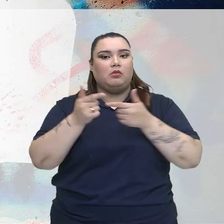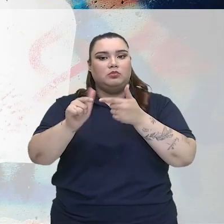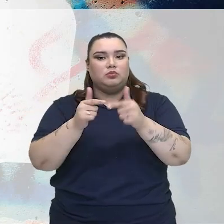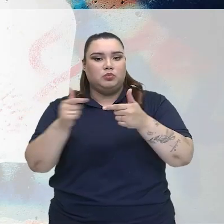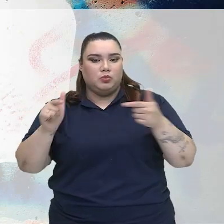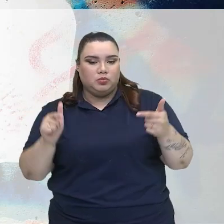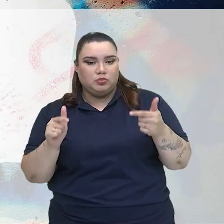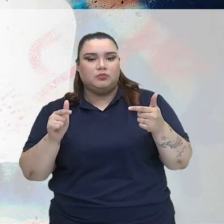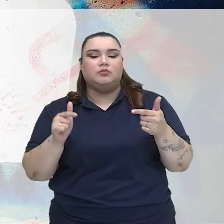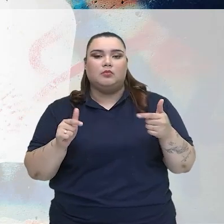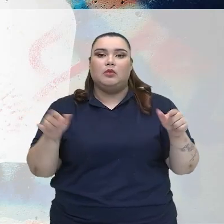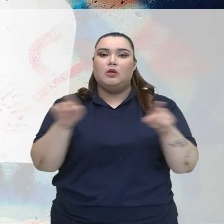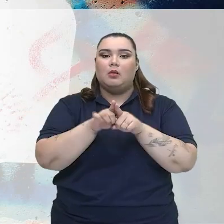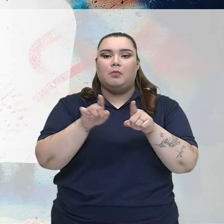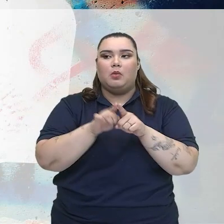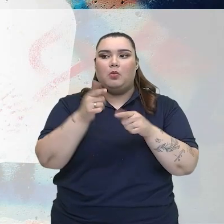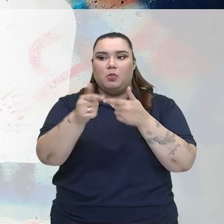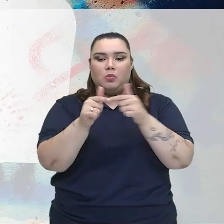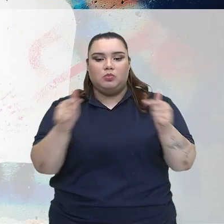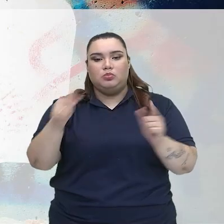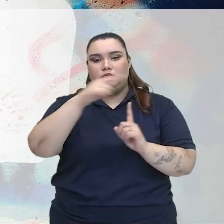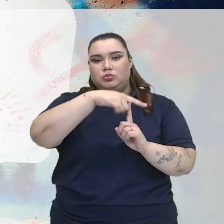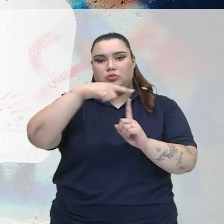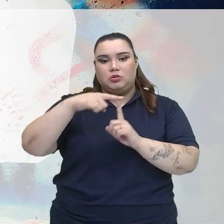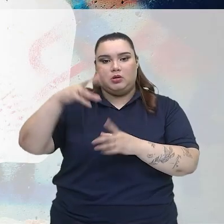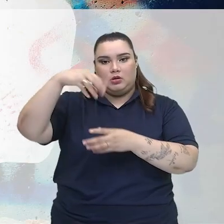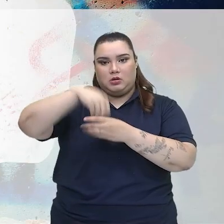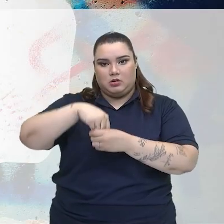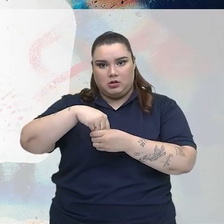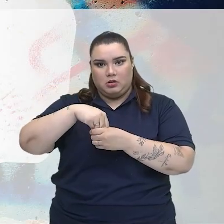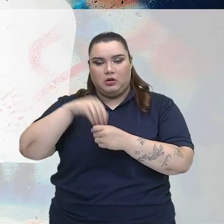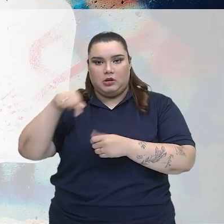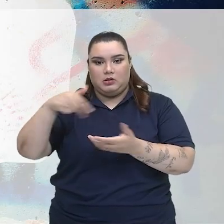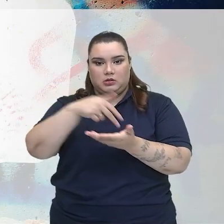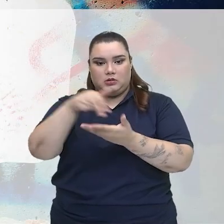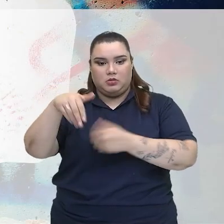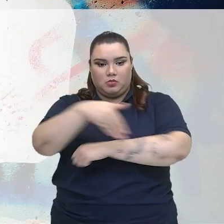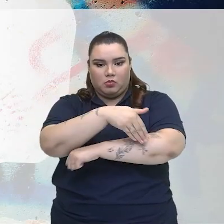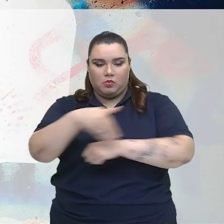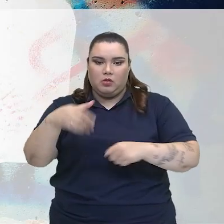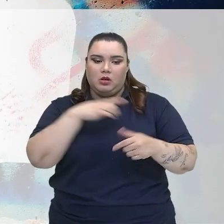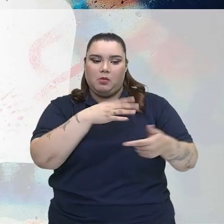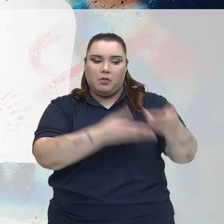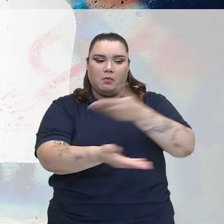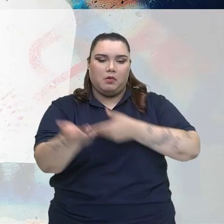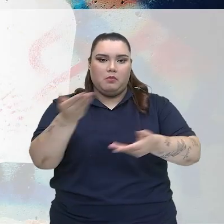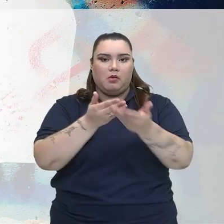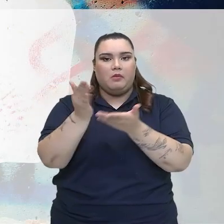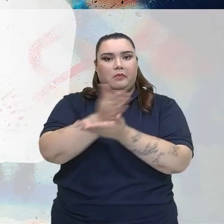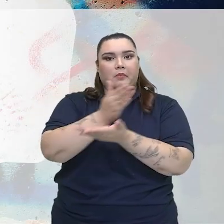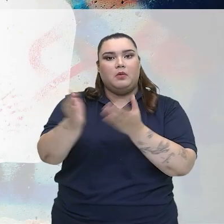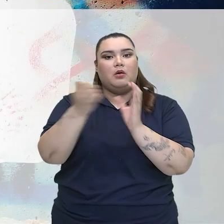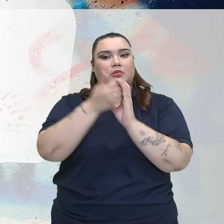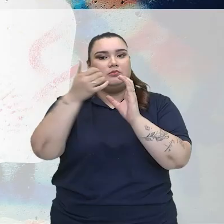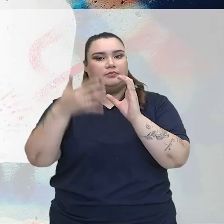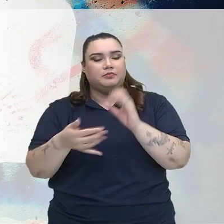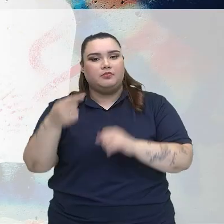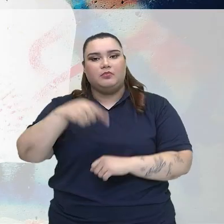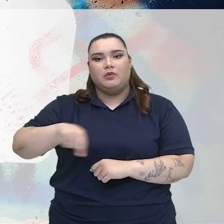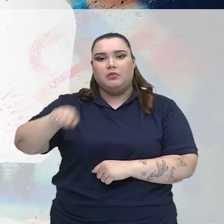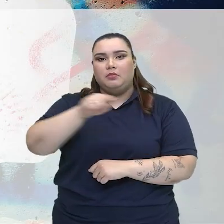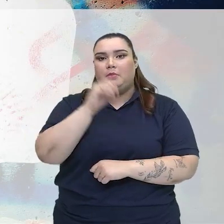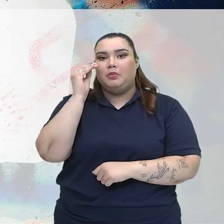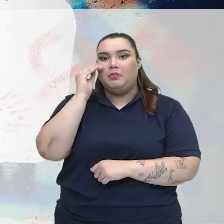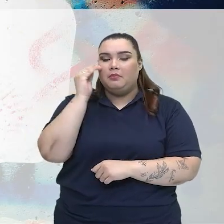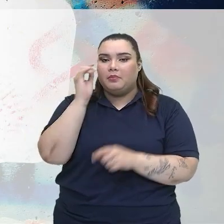estilos, e esses outros estilos que estão dentro do street dance, eles conversam entre si em algumas características que vocês vão passar a